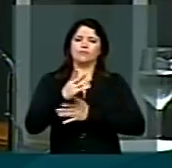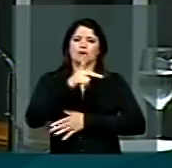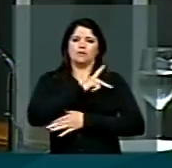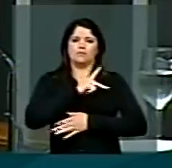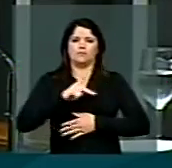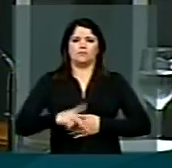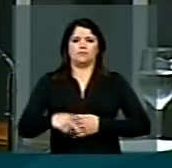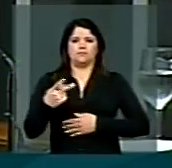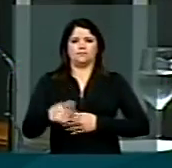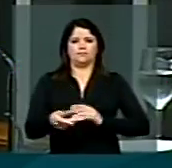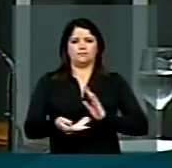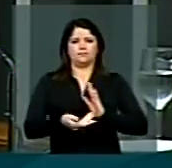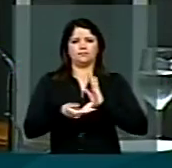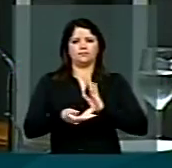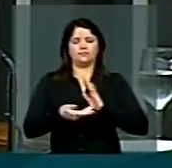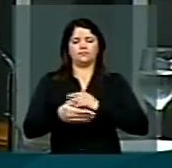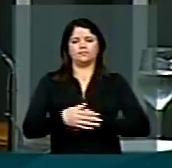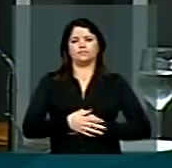da Casa.